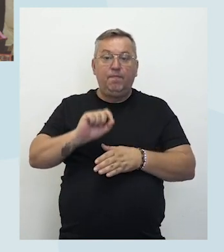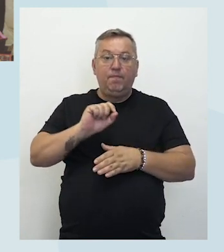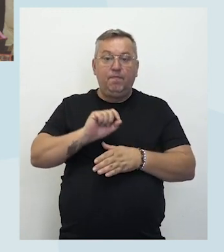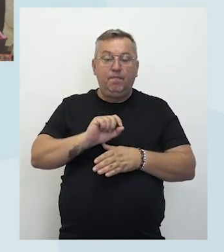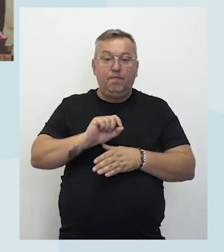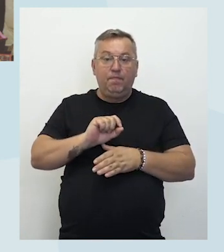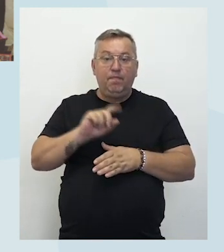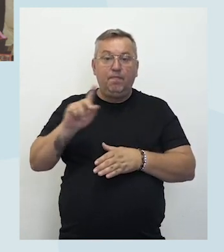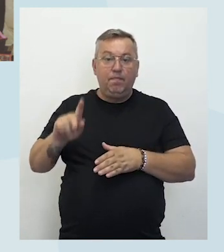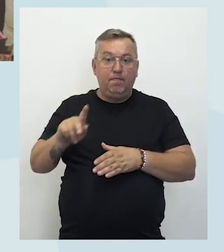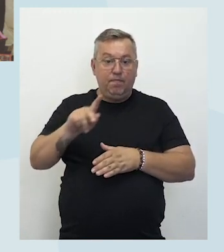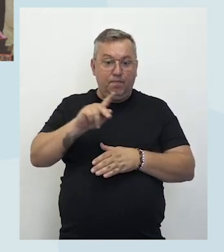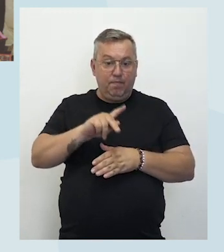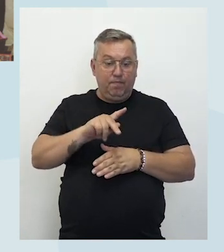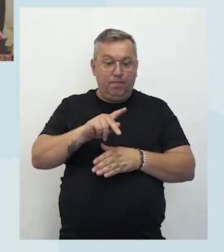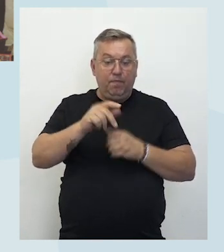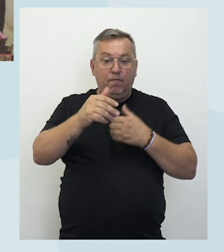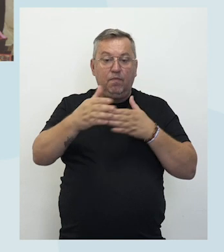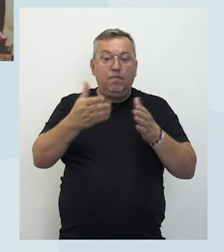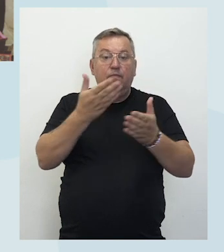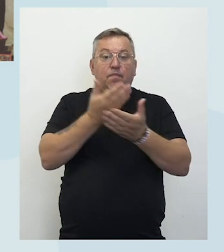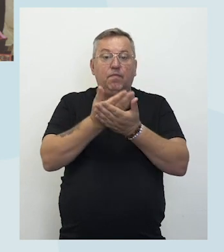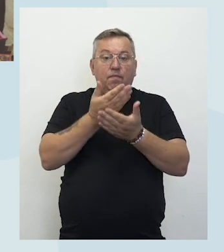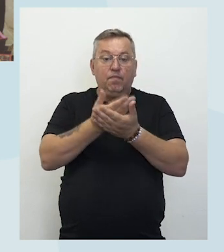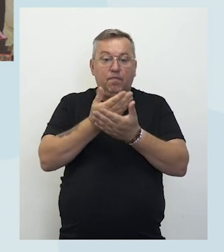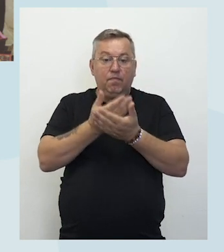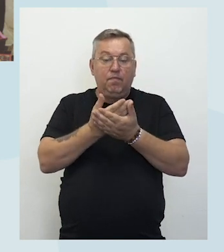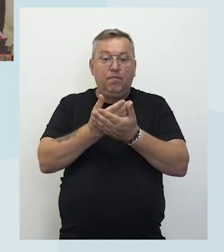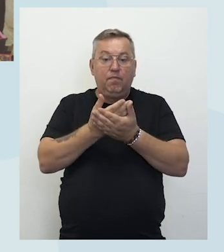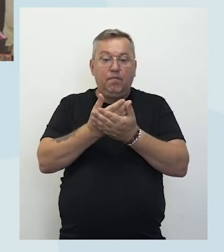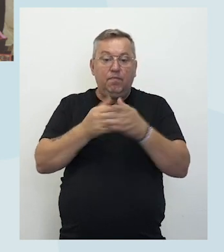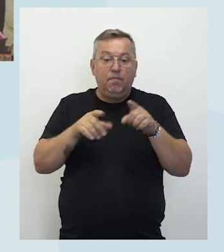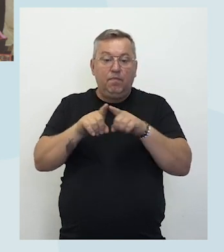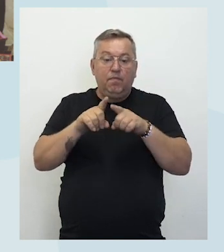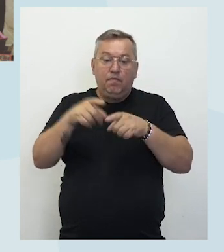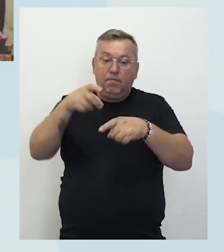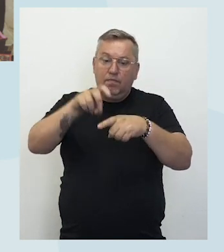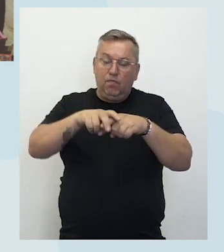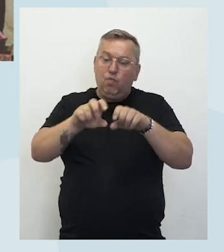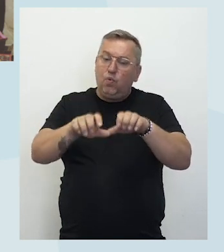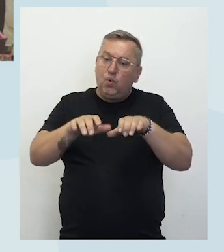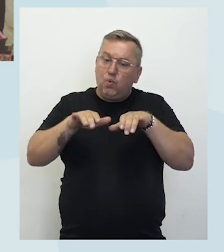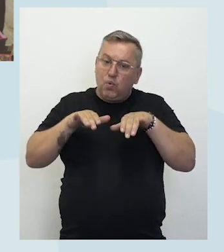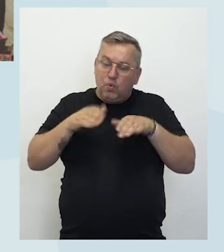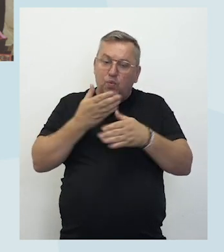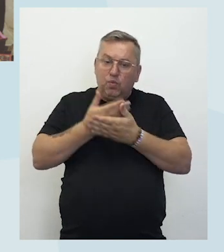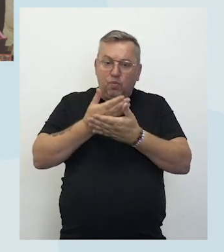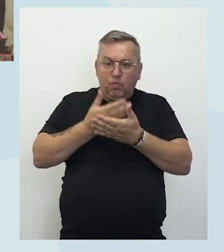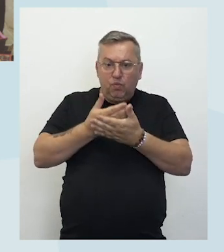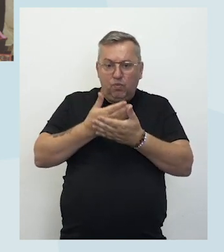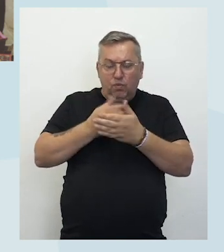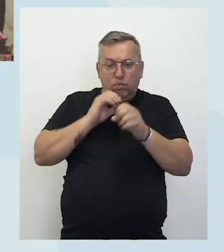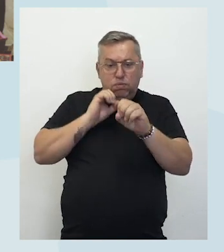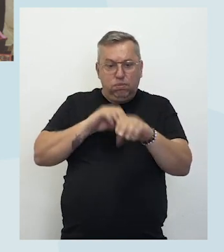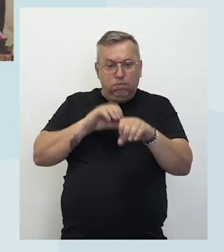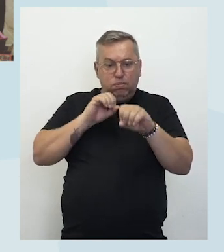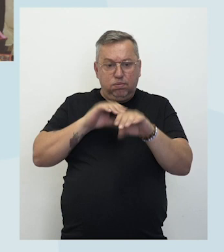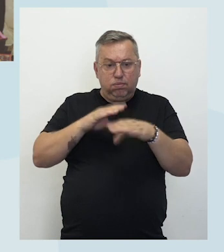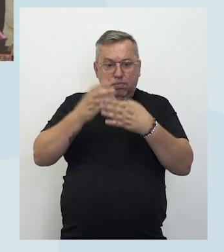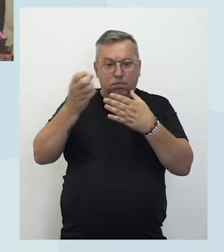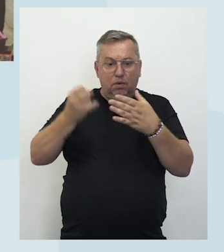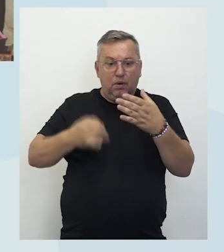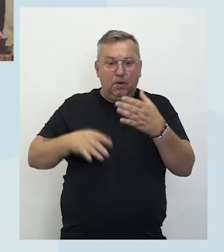a professora, né, uma sala de aula, estudantes sentados em carteiras, né, ouvindo aí as explicações